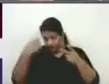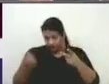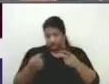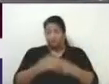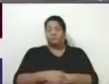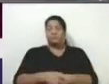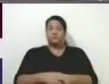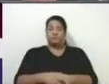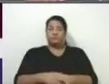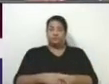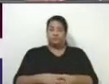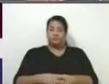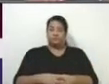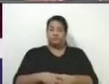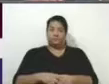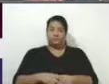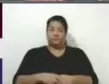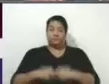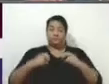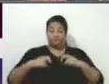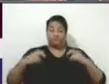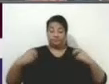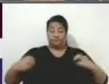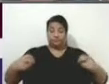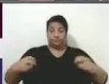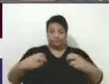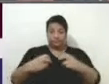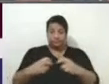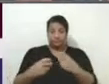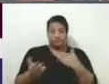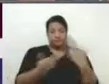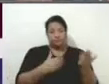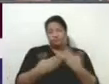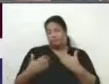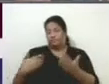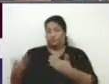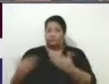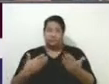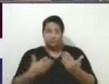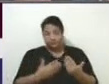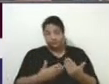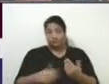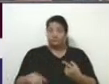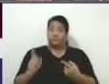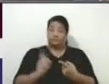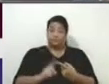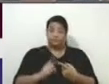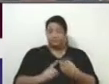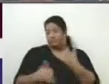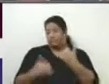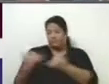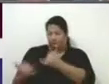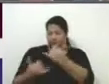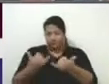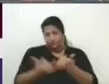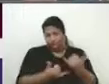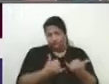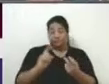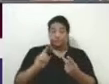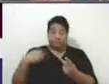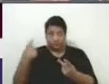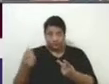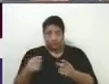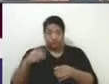Em rodas, que a gente organizou lá no Parque Municipal, a gente, primeiro, teve uma dinâmica com essas crianças, depois a gente partiu para o plantio de